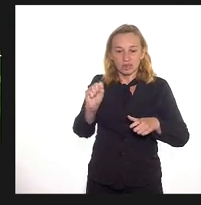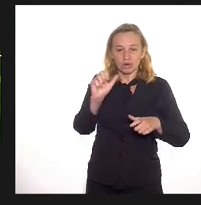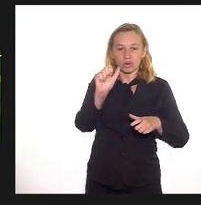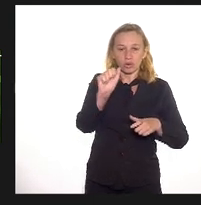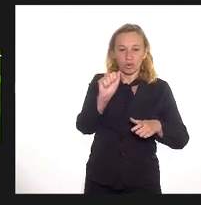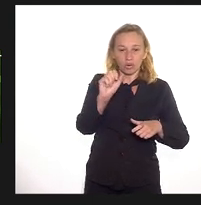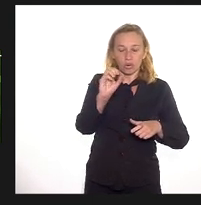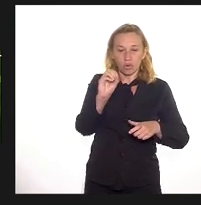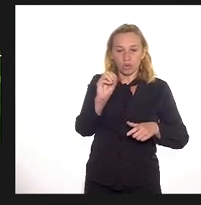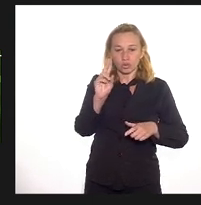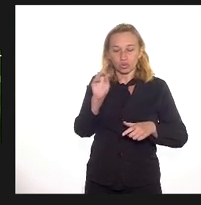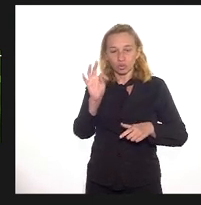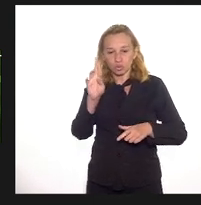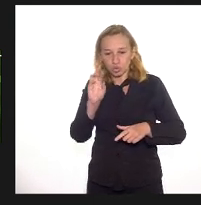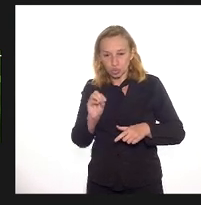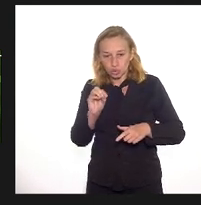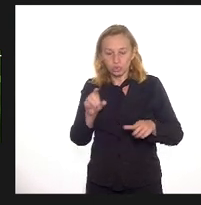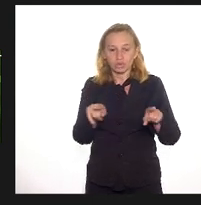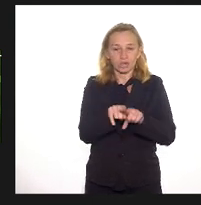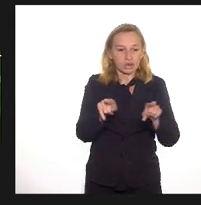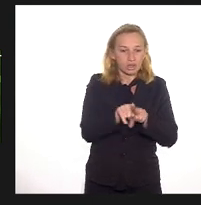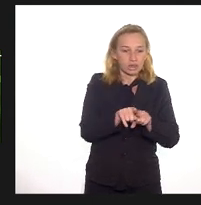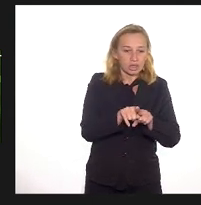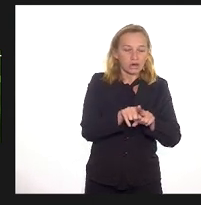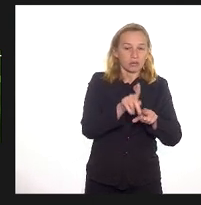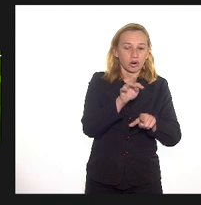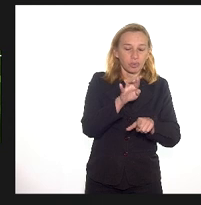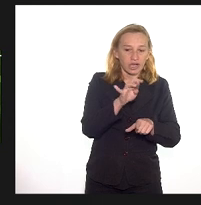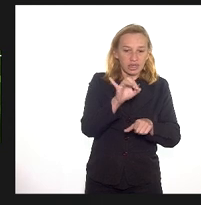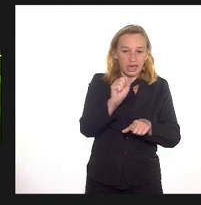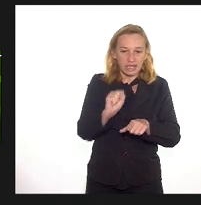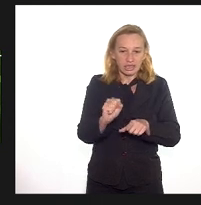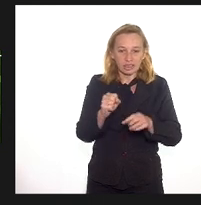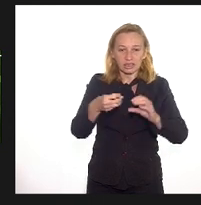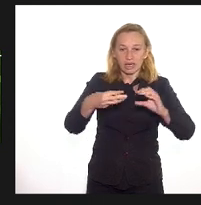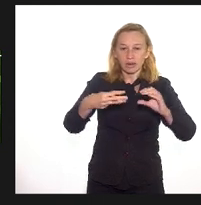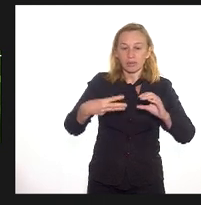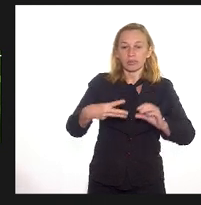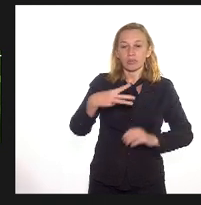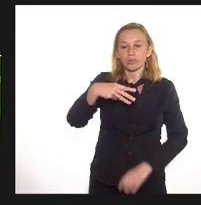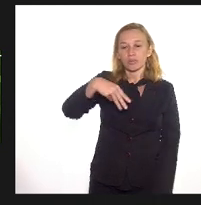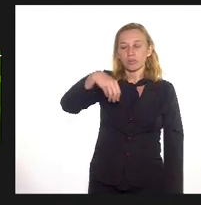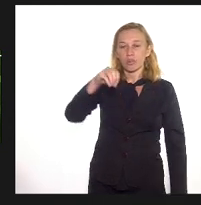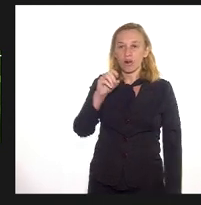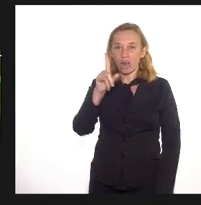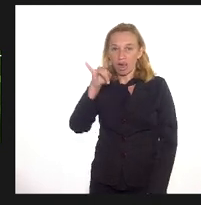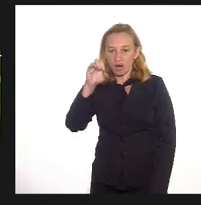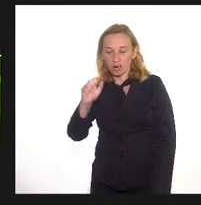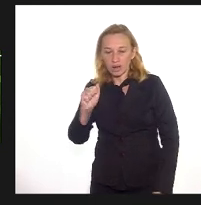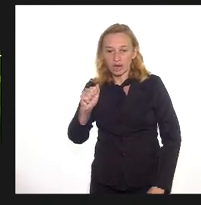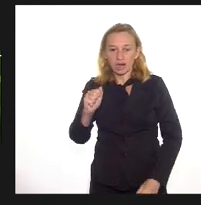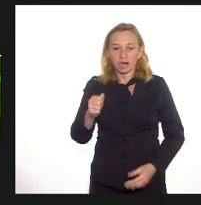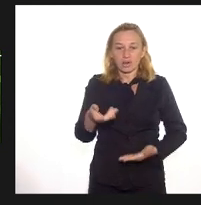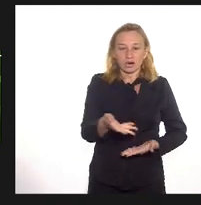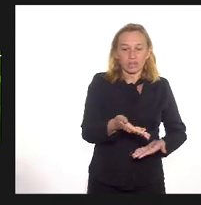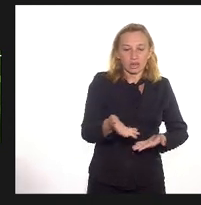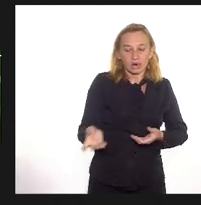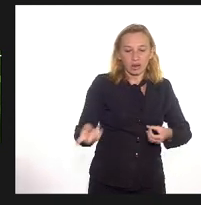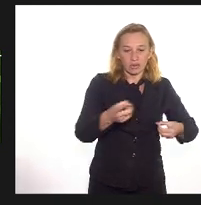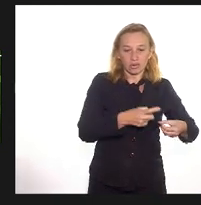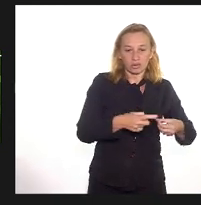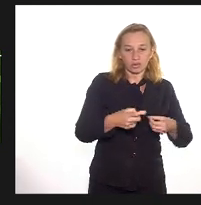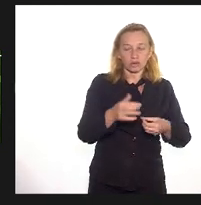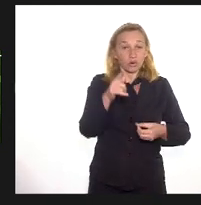e a propriedade da molécula, há um repasse do gasto. Então, notem,